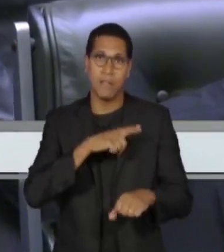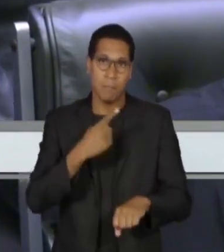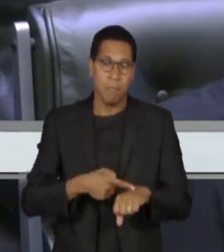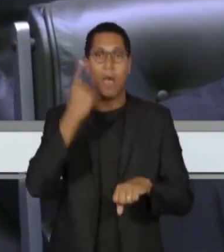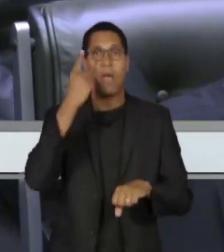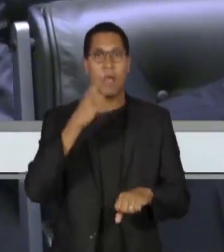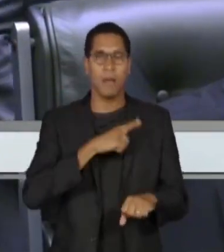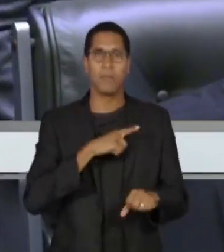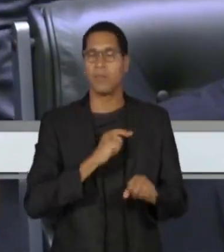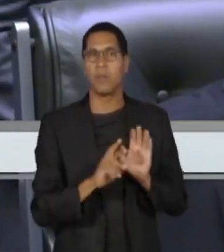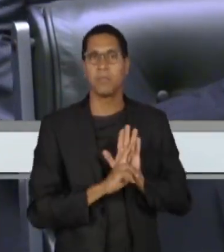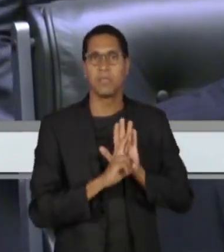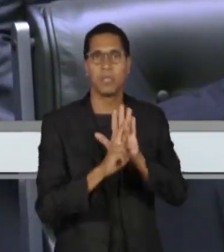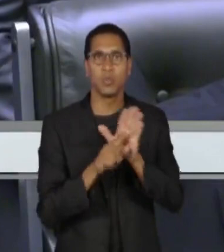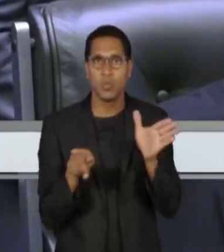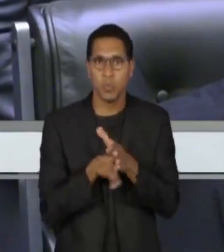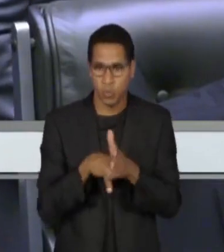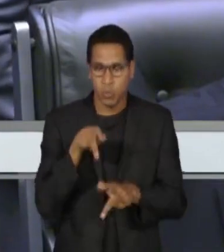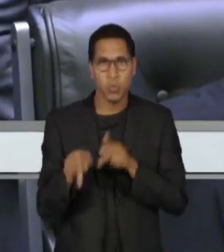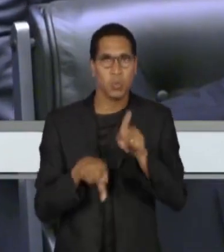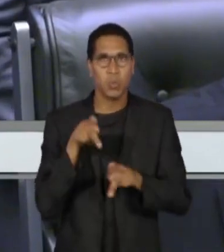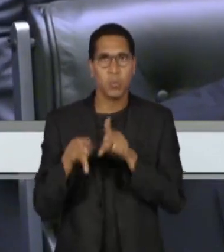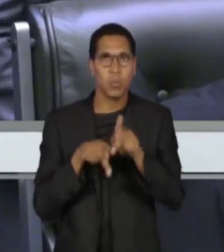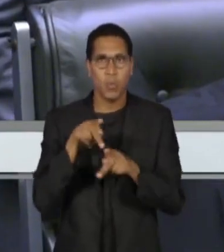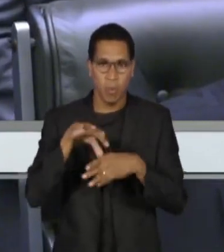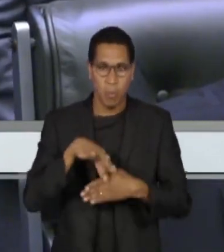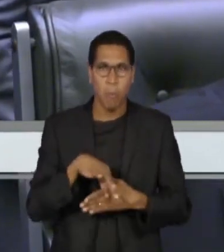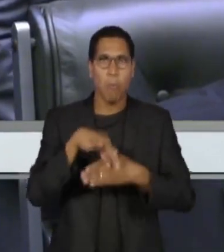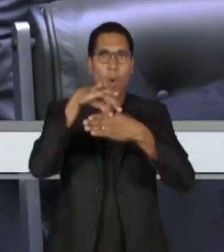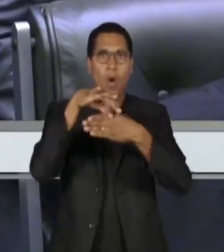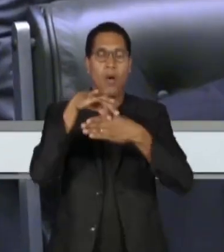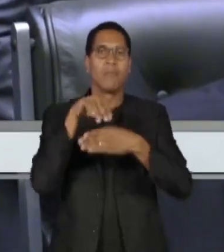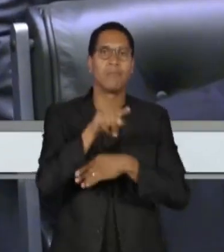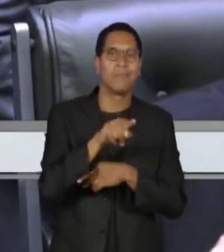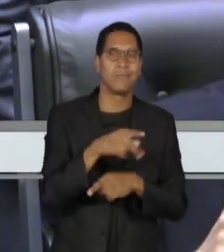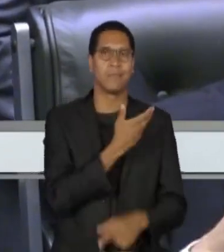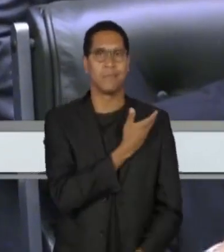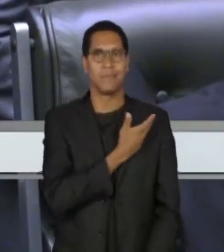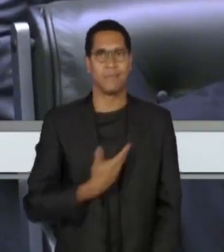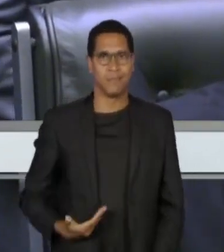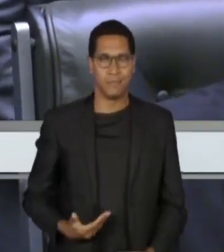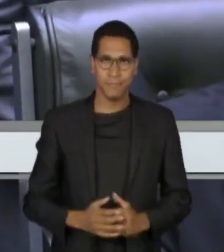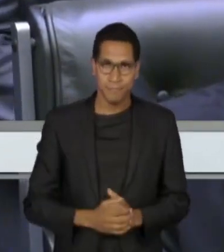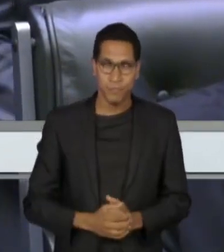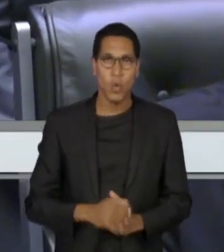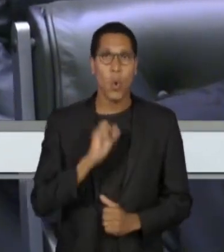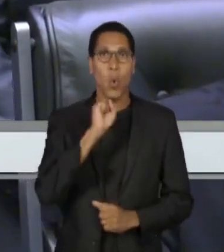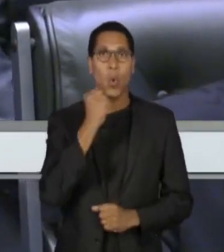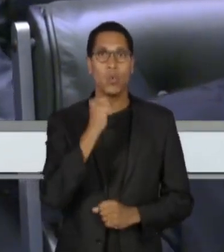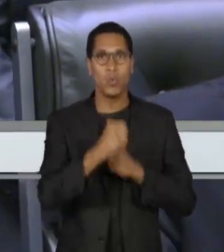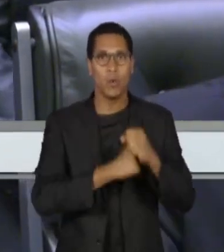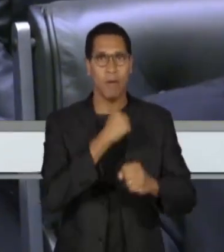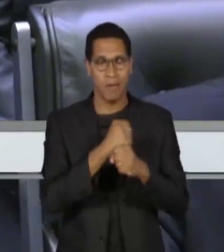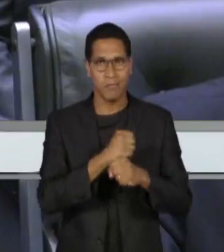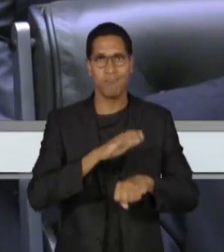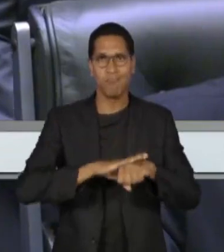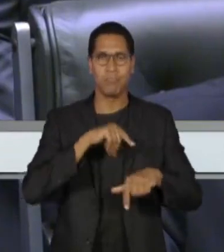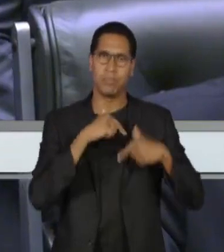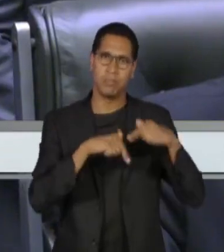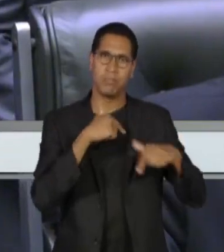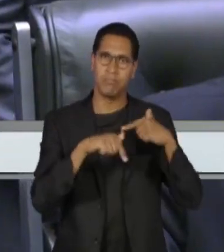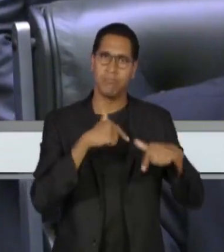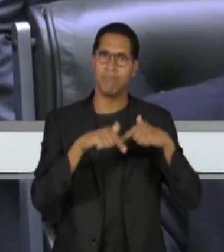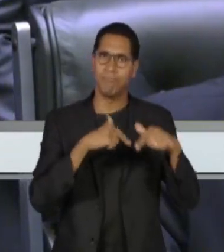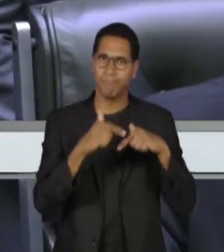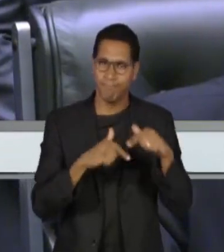classe trabalhadora para presidir os destinos do país. Em 8 anos de governo, deixamos claro que os temores